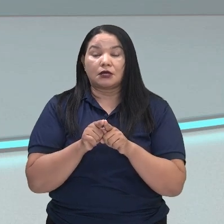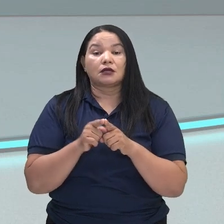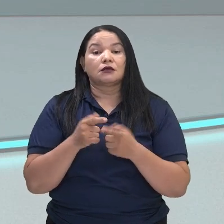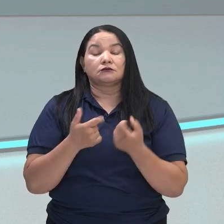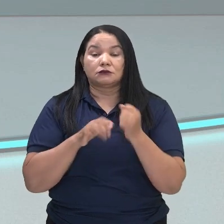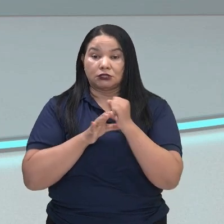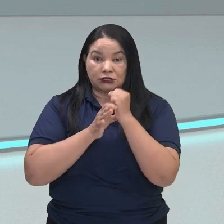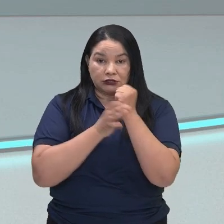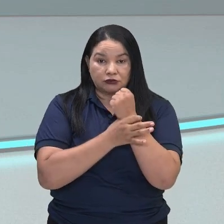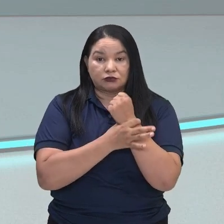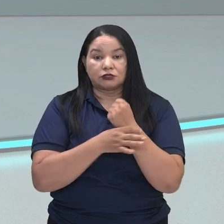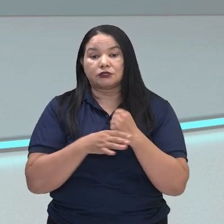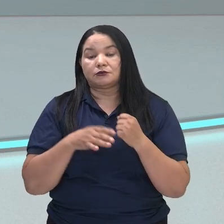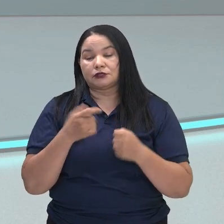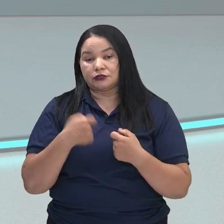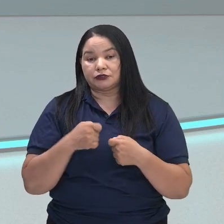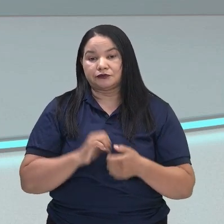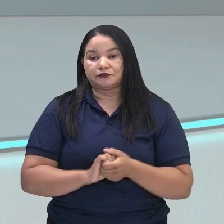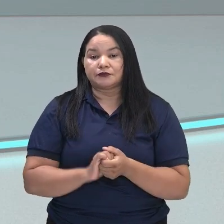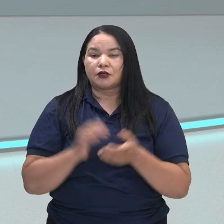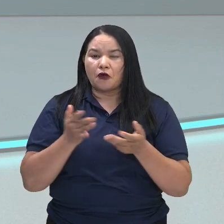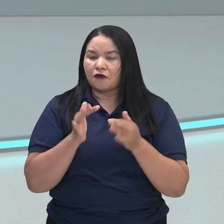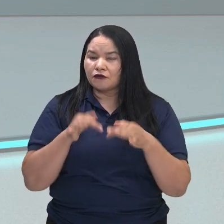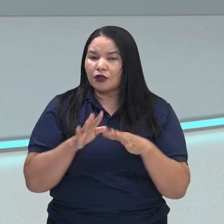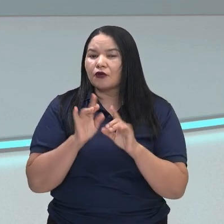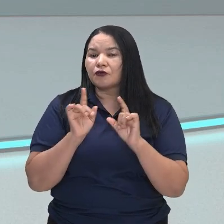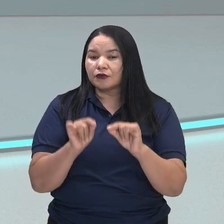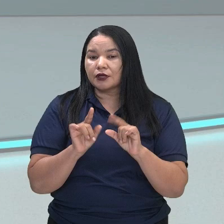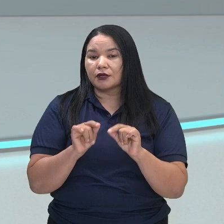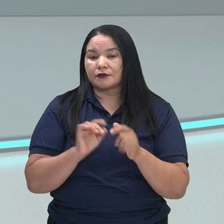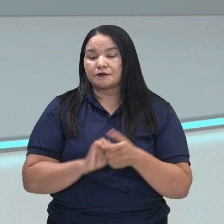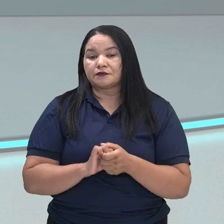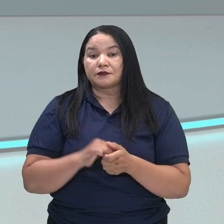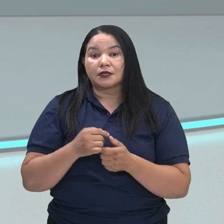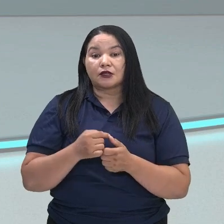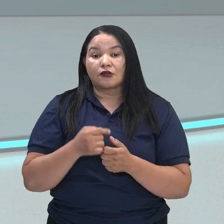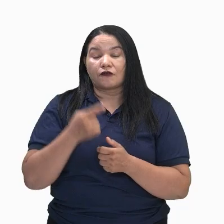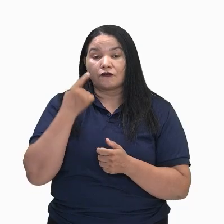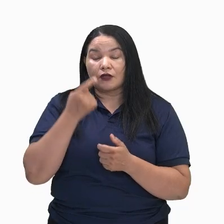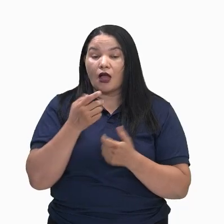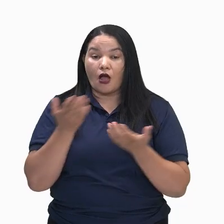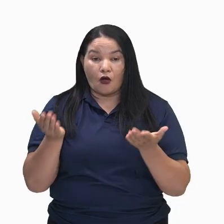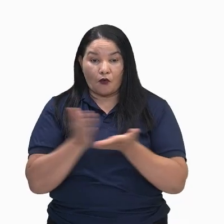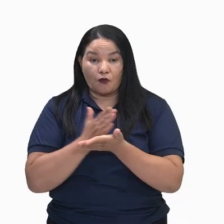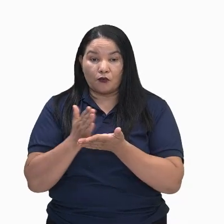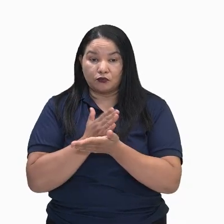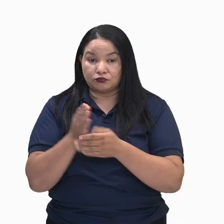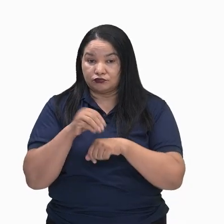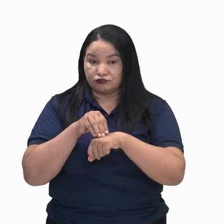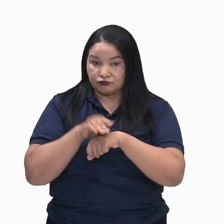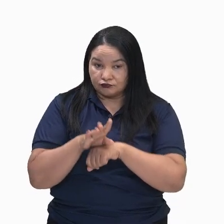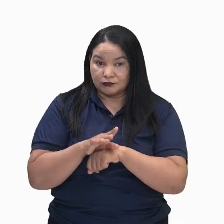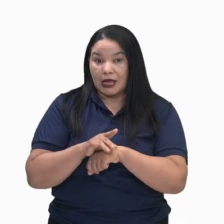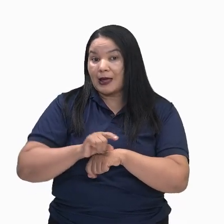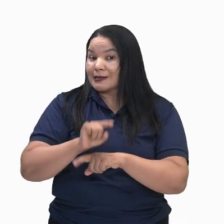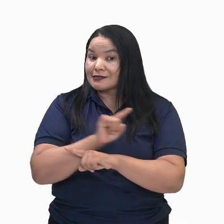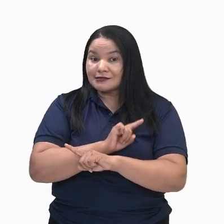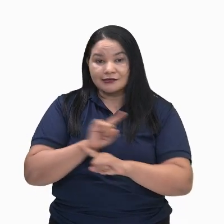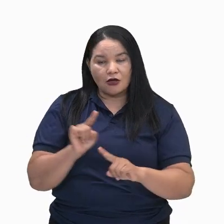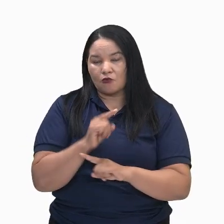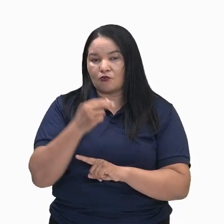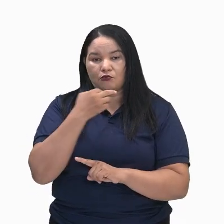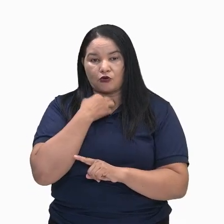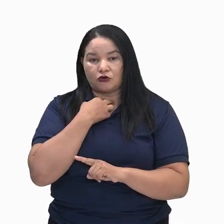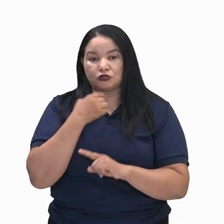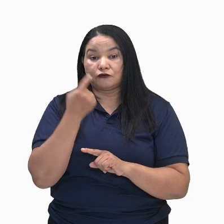segurança. E para finalizar esse momento de revisão, vamos aí a algumas dicas do que não fazer num procedimento de primeiros